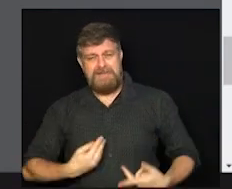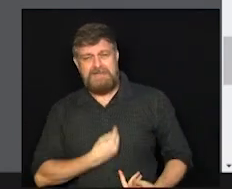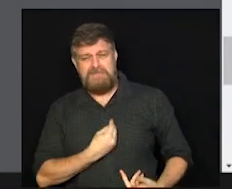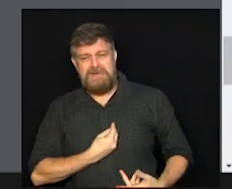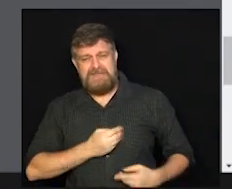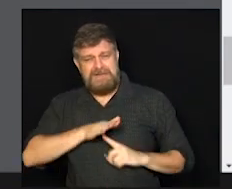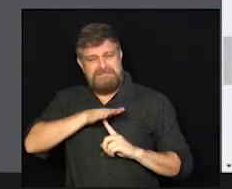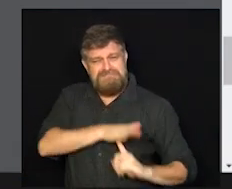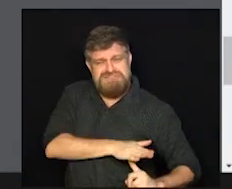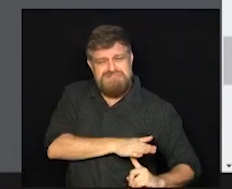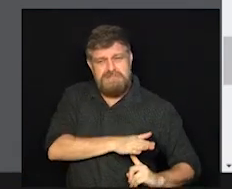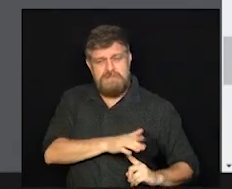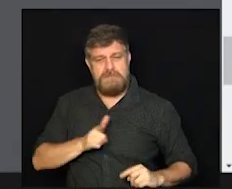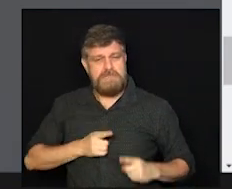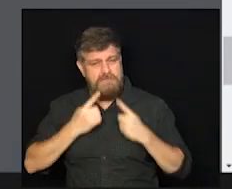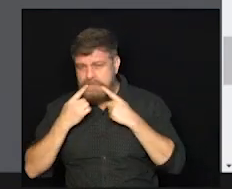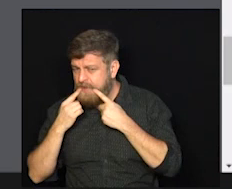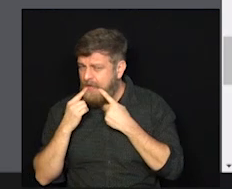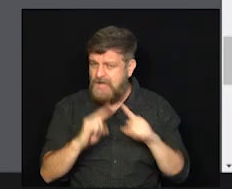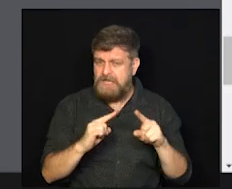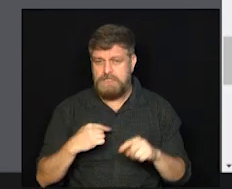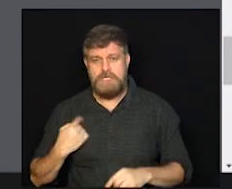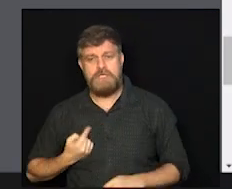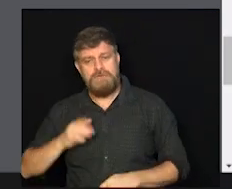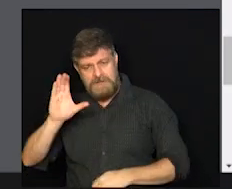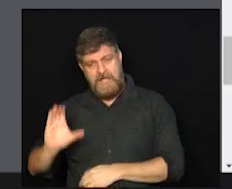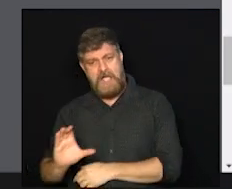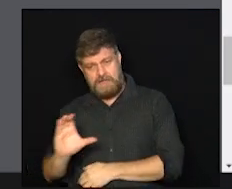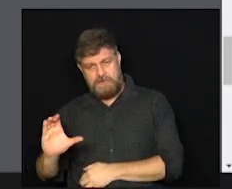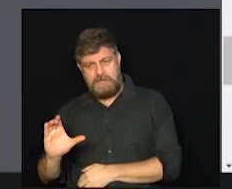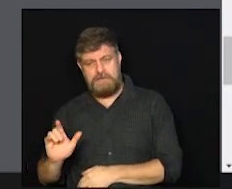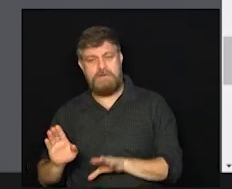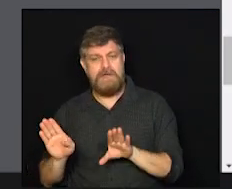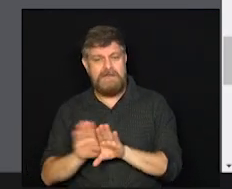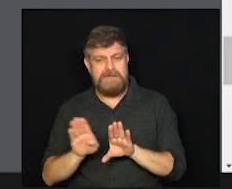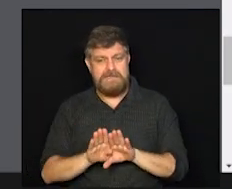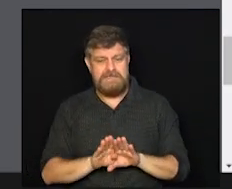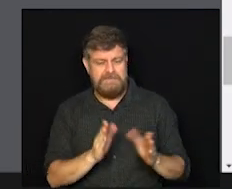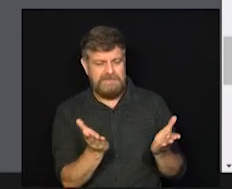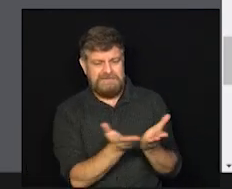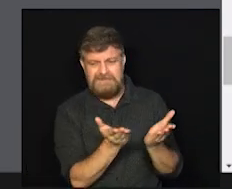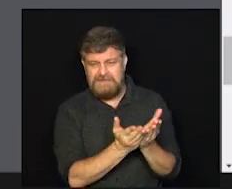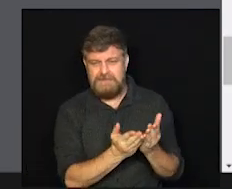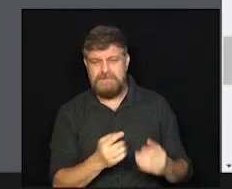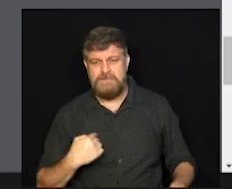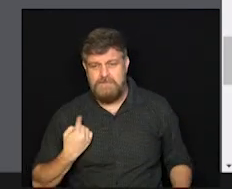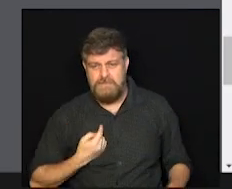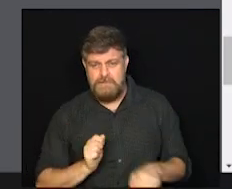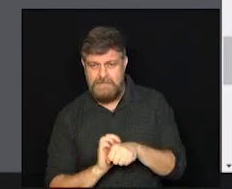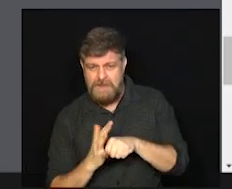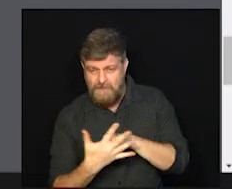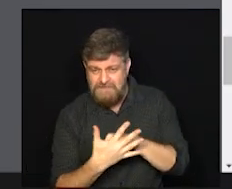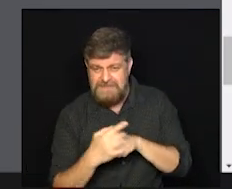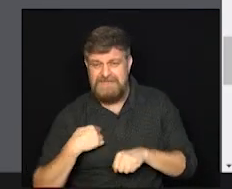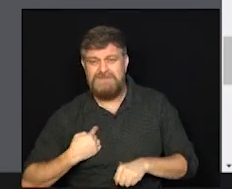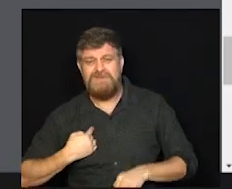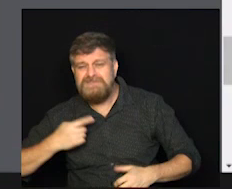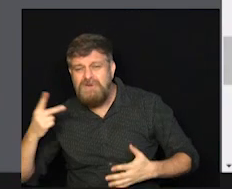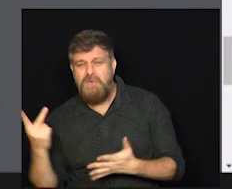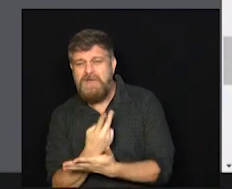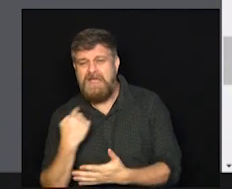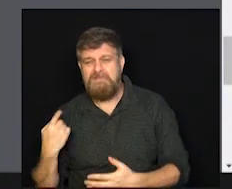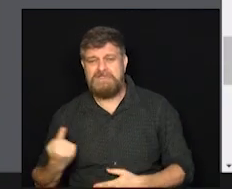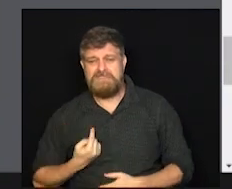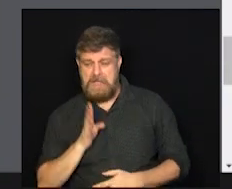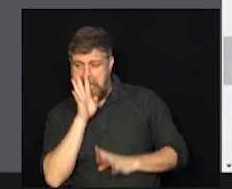Aqui eu faço uma crítica aberta, para nós católicos e também para os neopentecostais. Diante da Covid, o nosso erro foi a preocupação de missas e